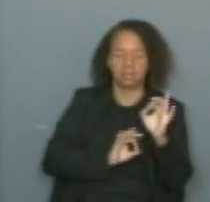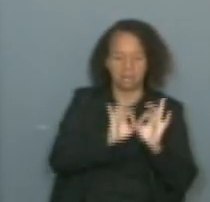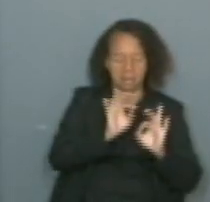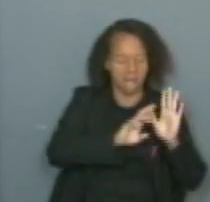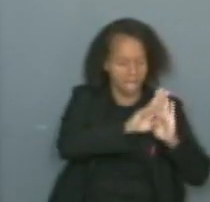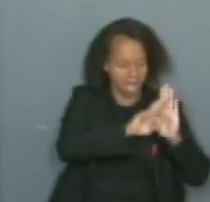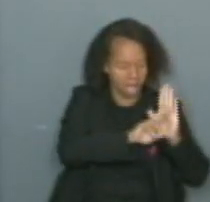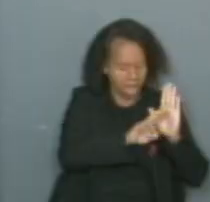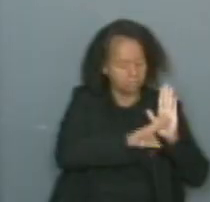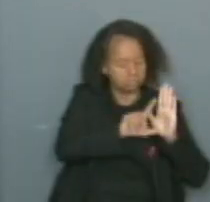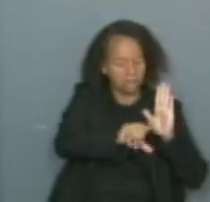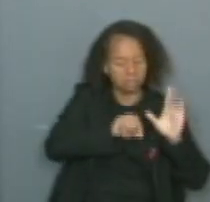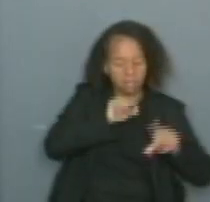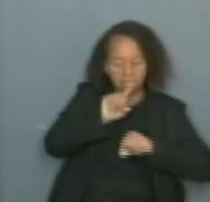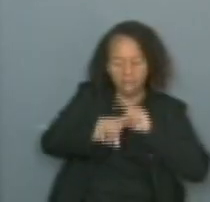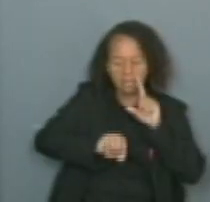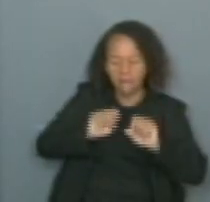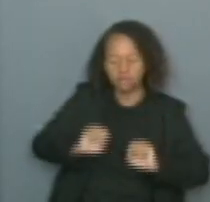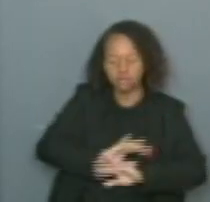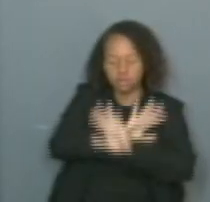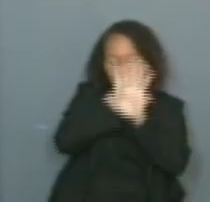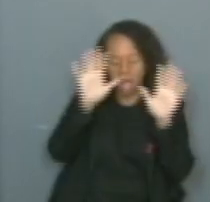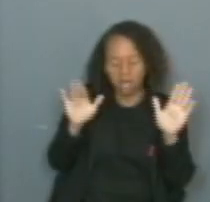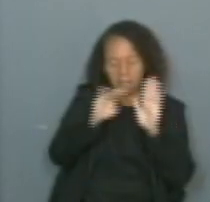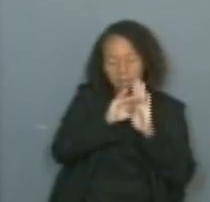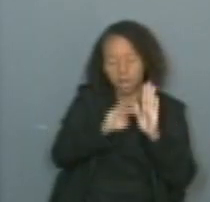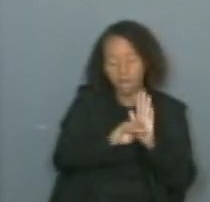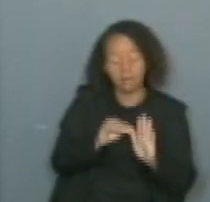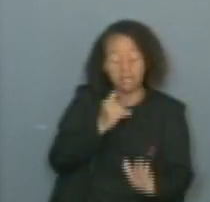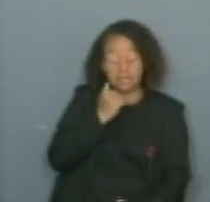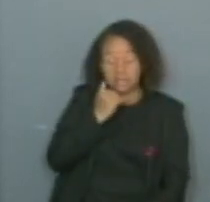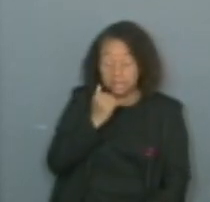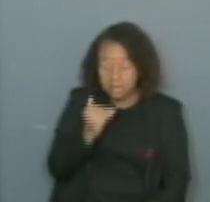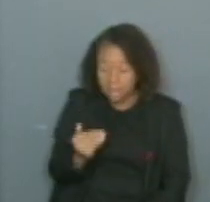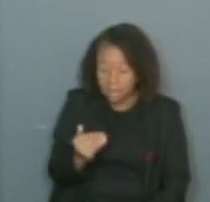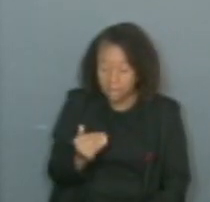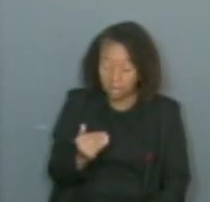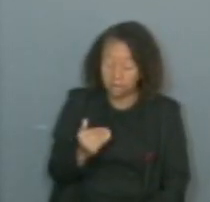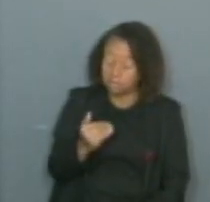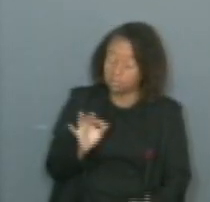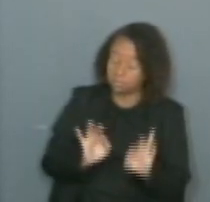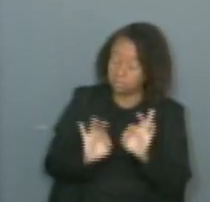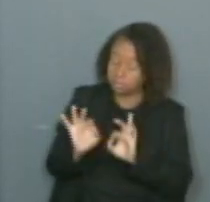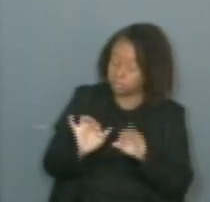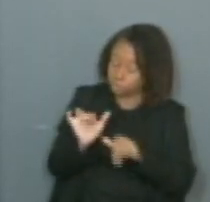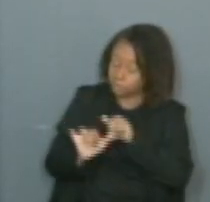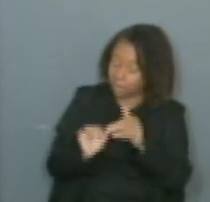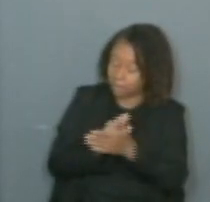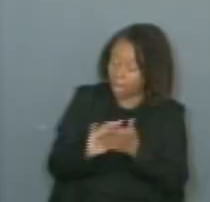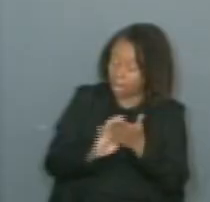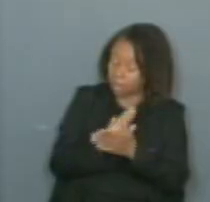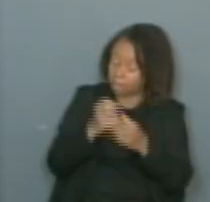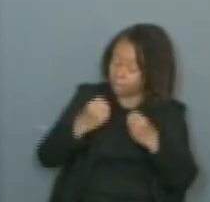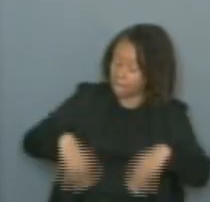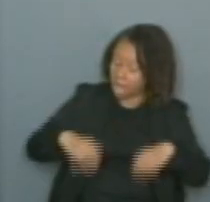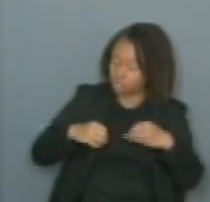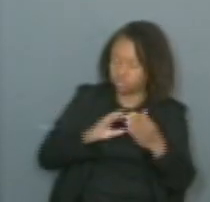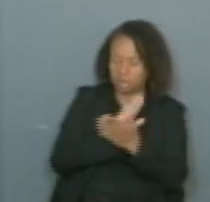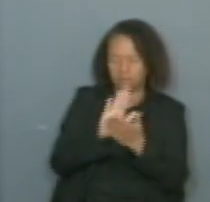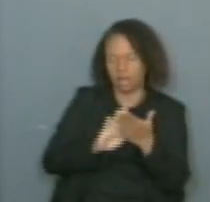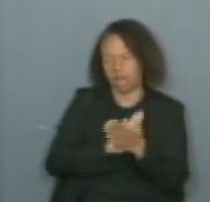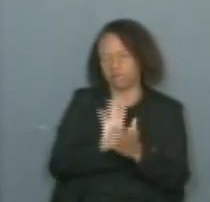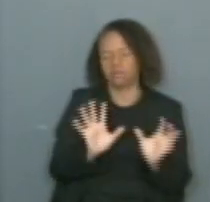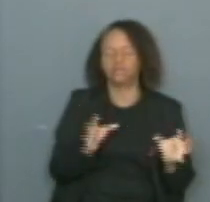critérios de seleção e de transparência no programa, sem alterar seu objeto e, claro, sem gerar custo nenhum.